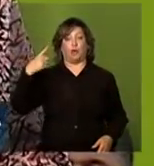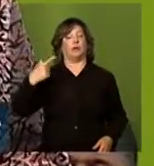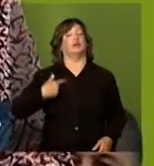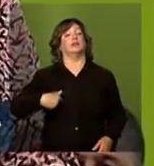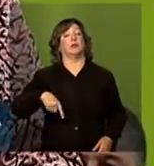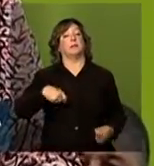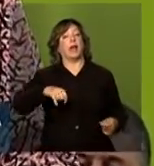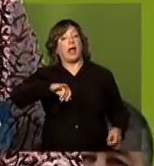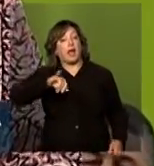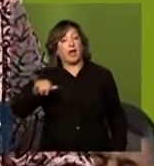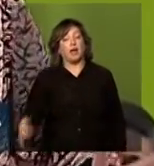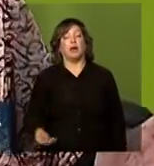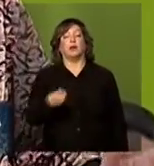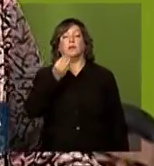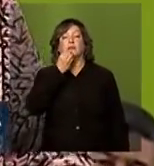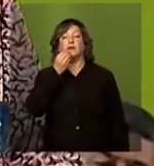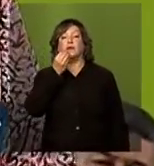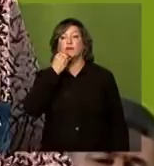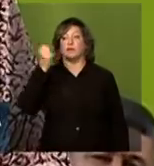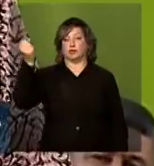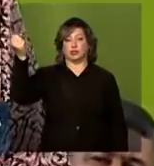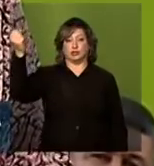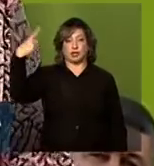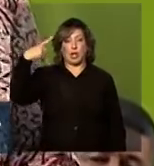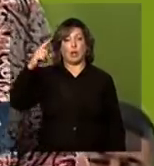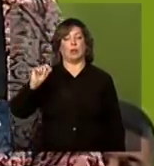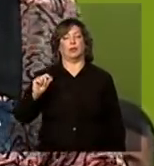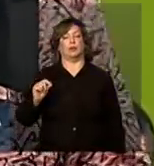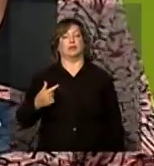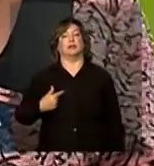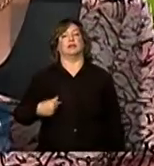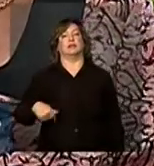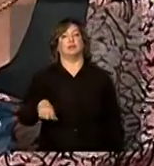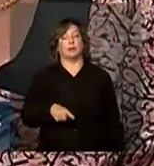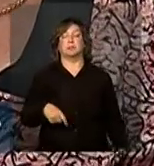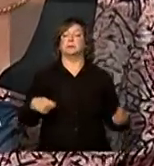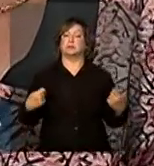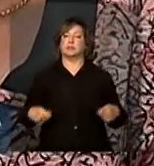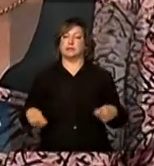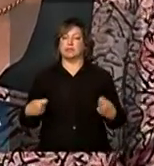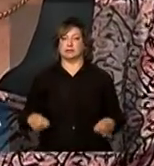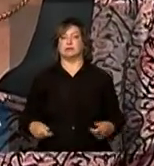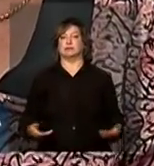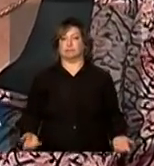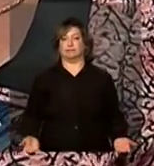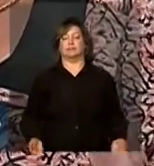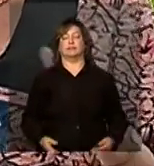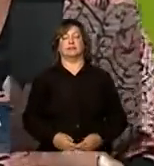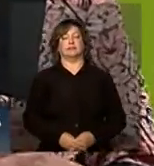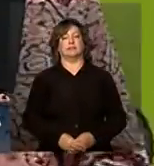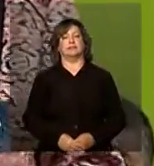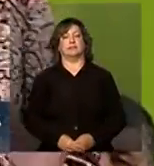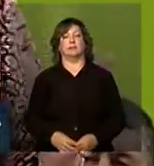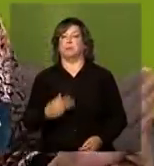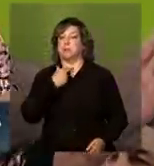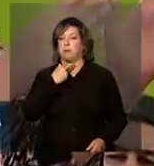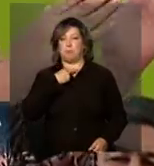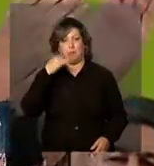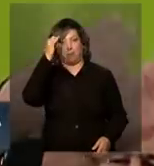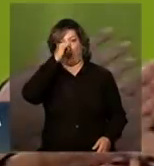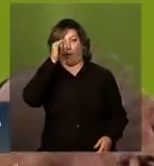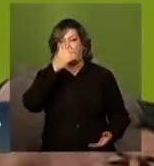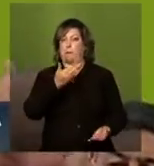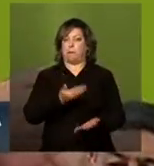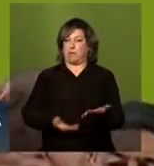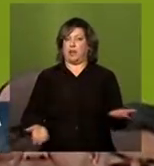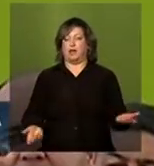não aproveitar o sol é é a gente ser muito bobo né Pois é então o que que eu